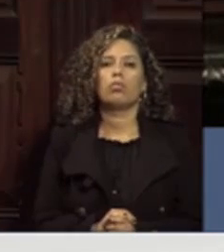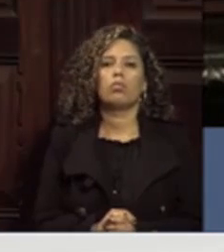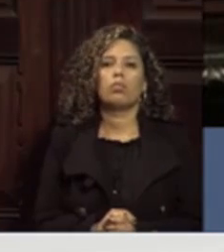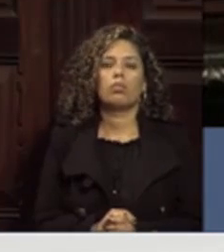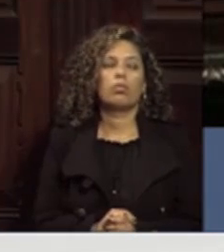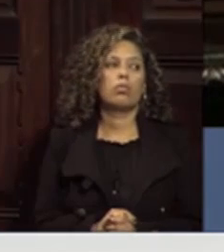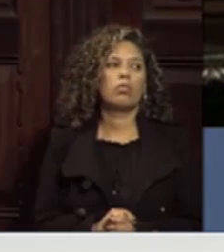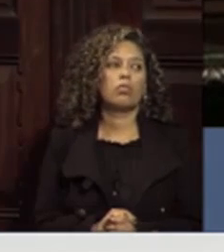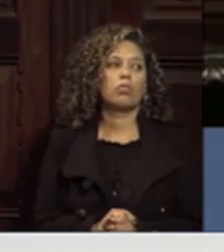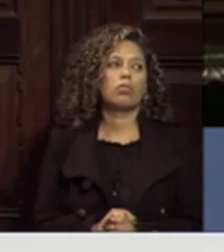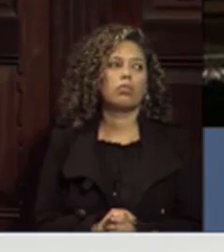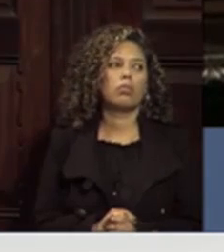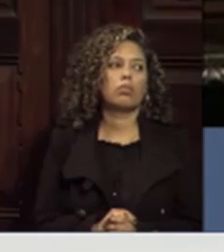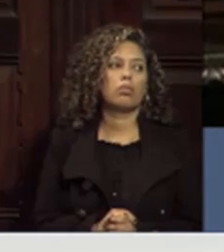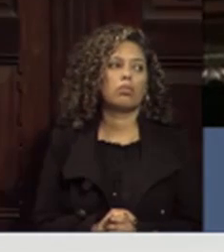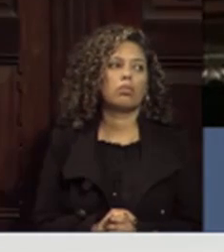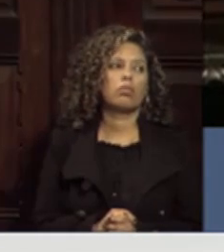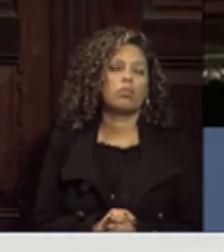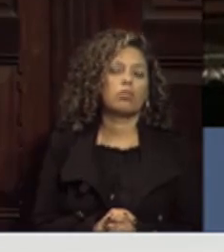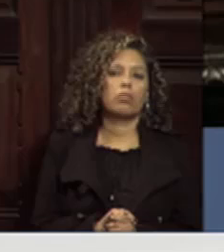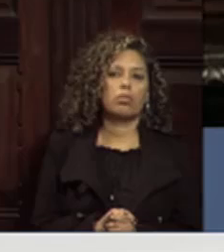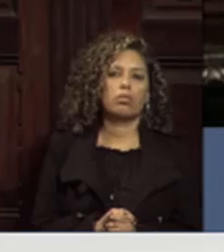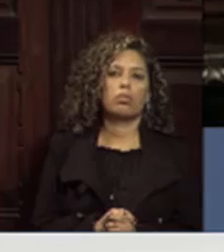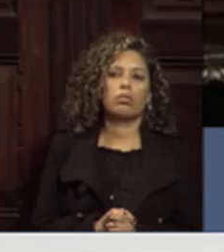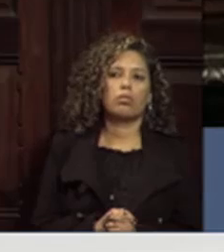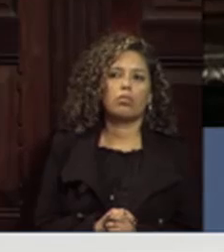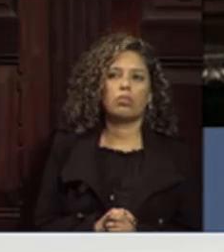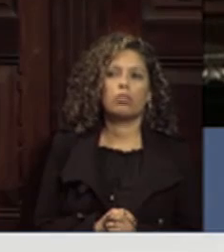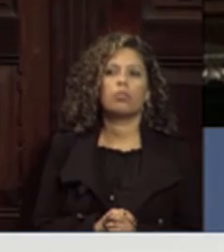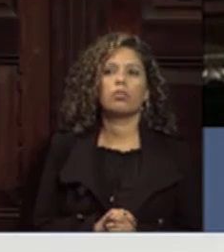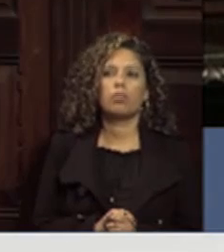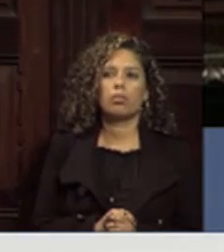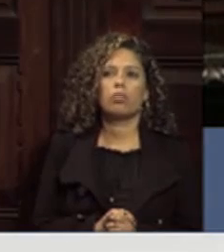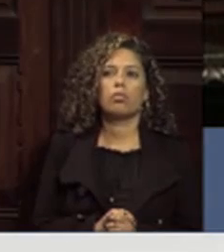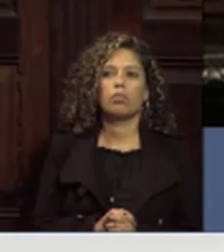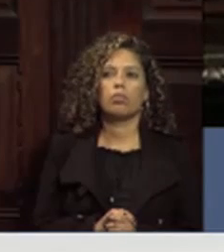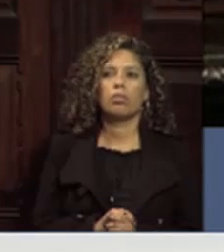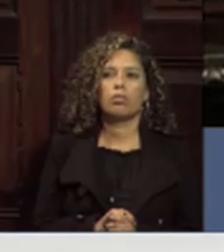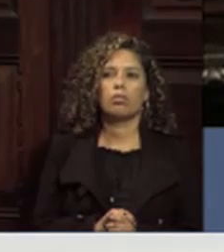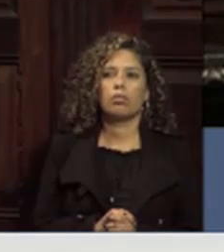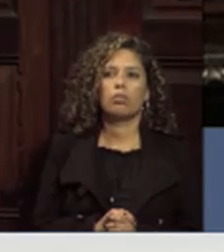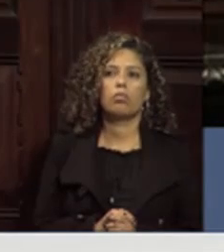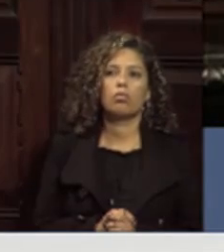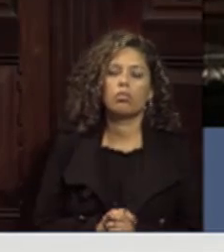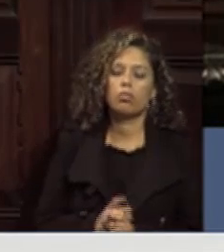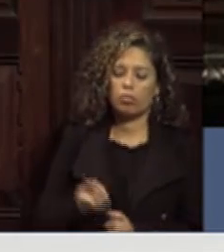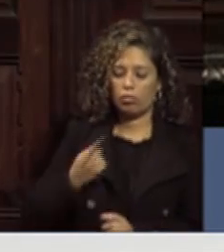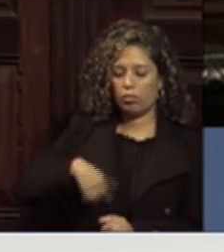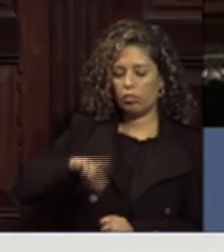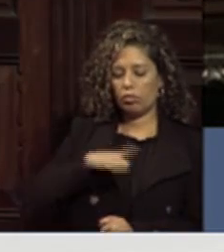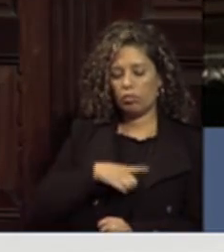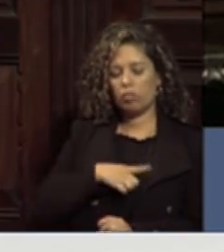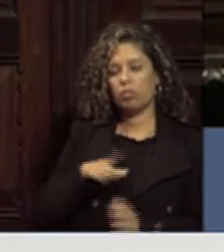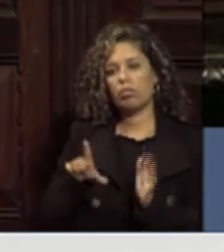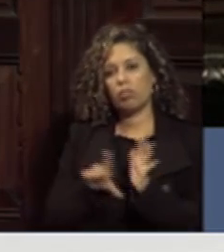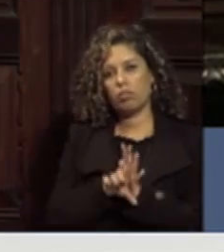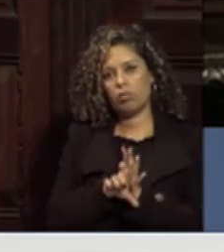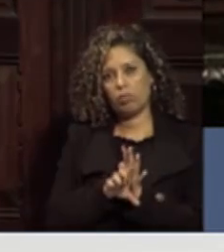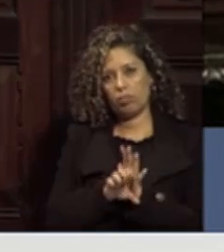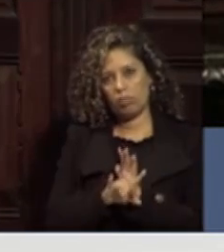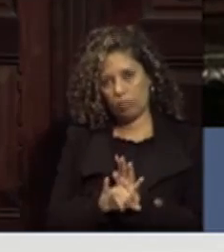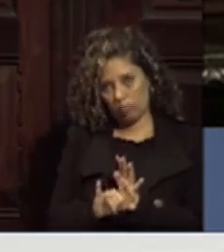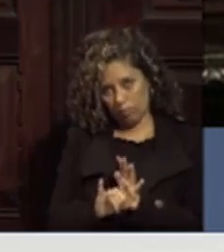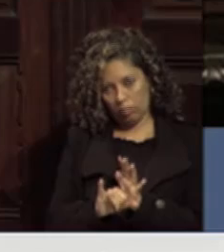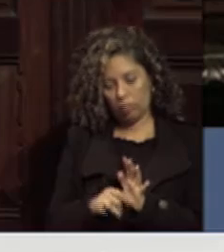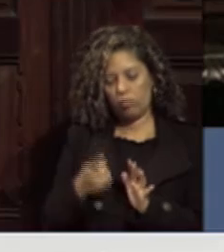escola pública com mínimo de dignidade, com mínimo de compromisso de qualidade. Nós temos legislação, nós temos fonte